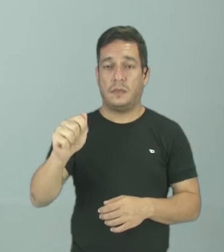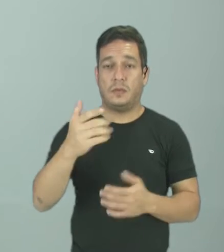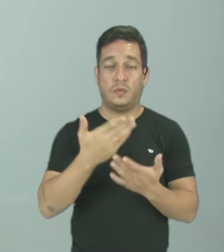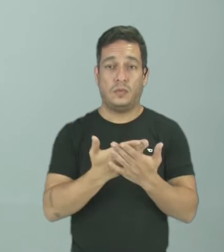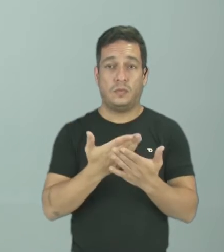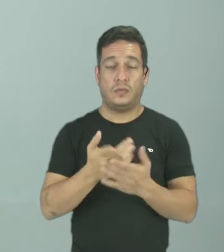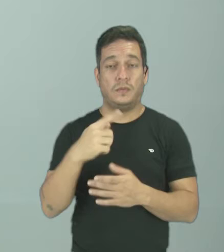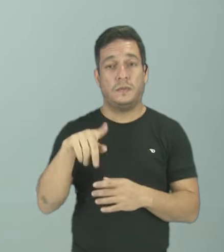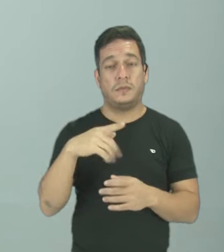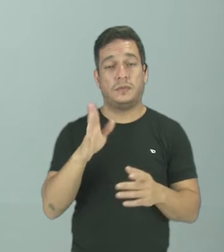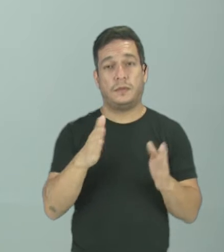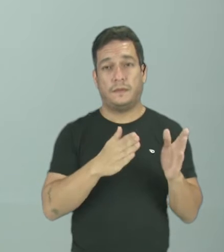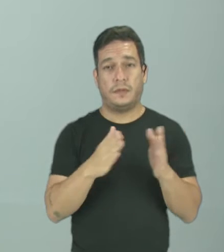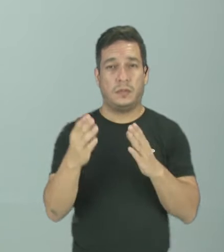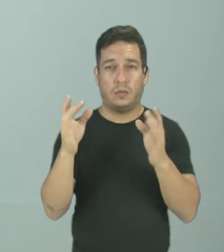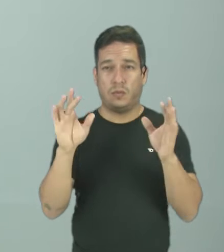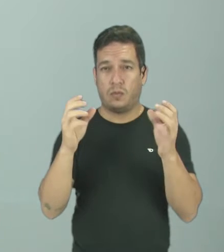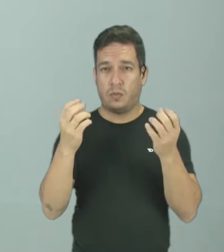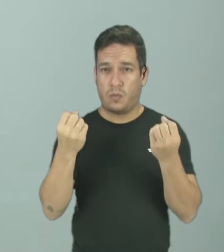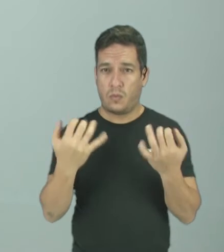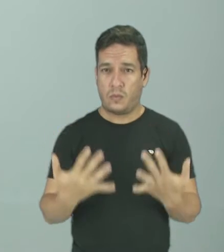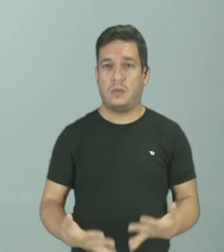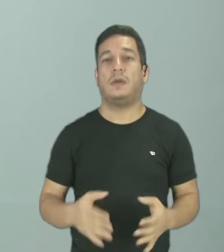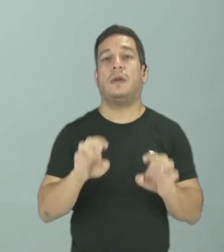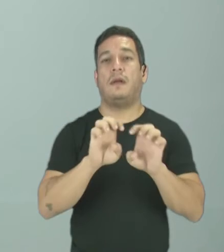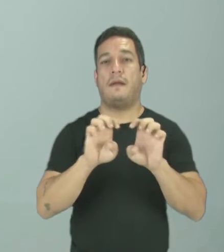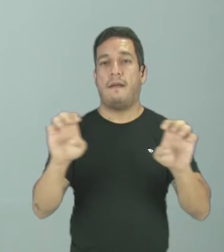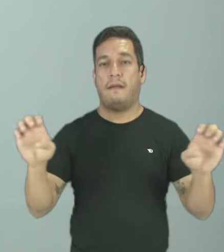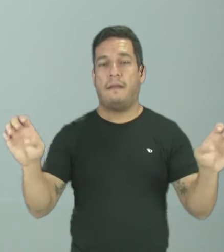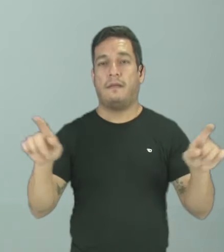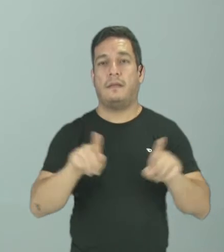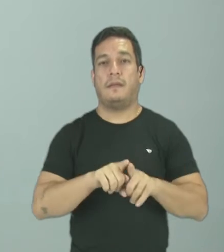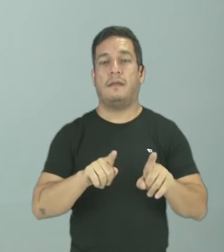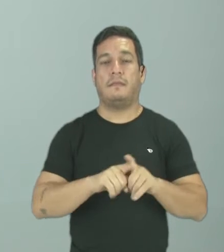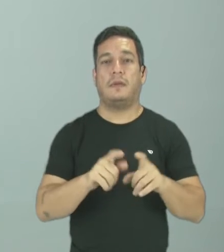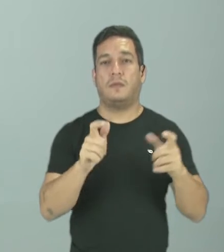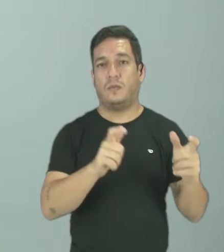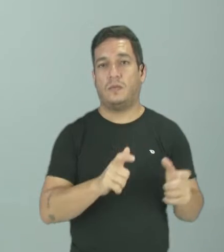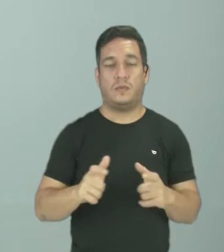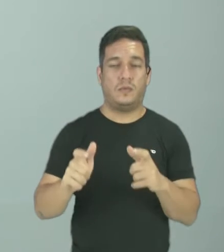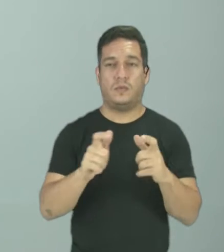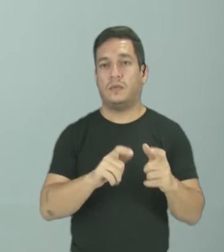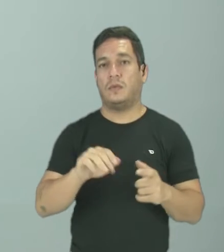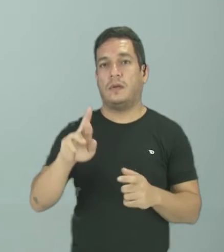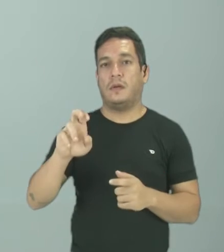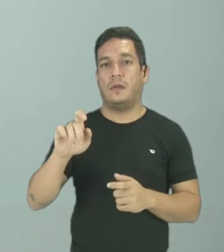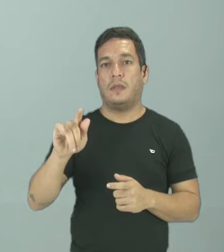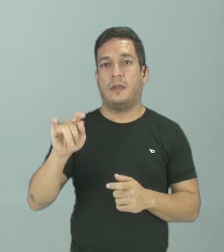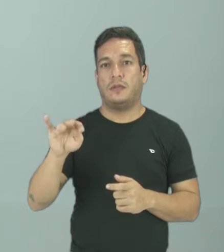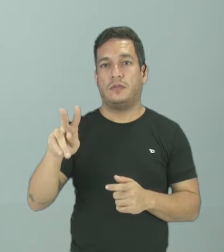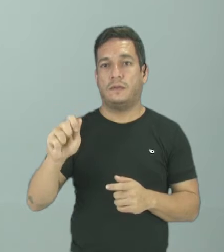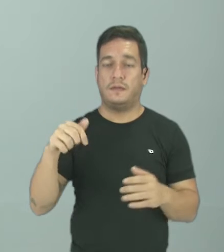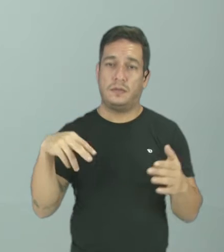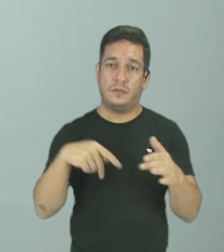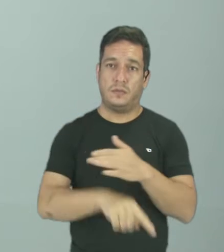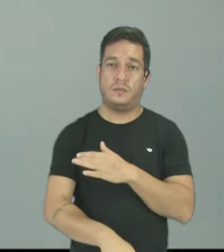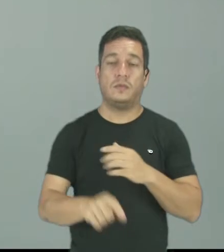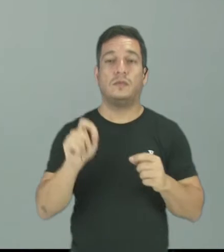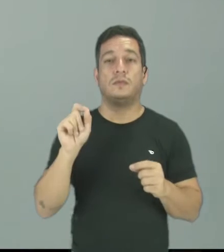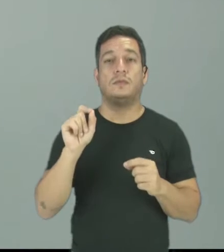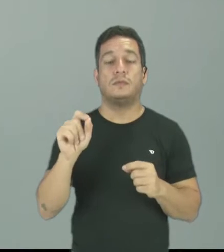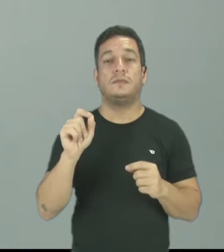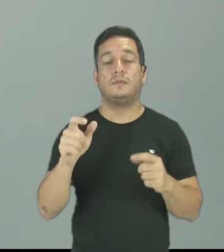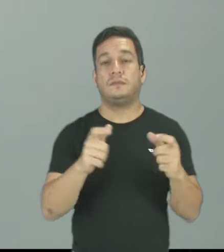vocês já passaram por algumas definições, algumas equações e algumas posições relativas. E hoje nós vamos aprofundar sobre